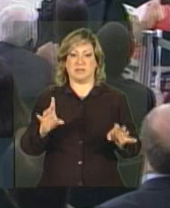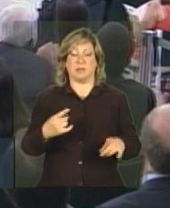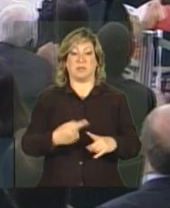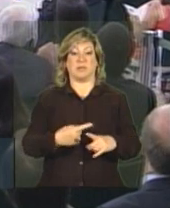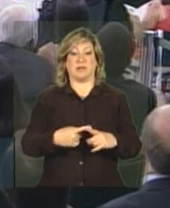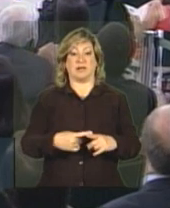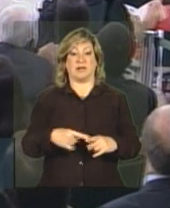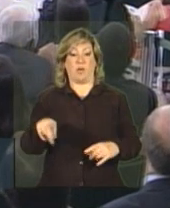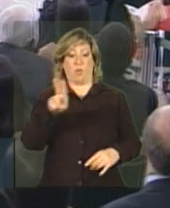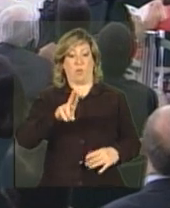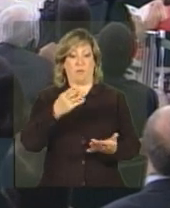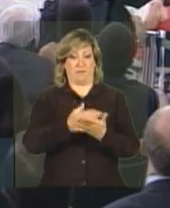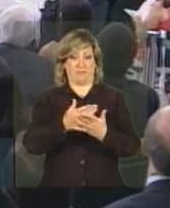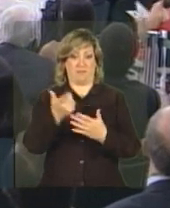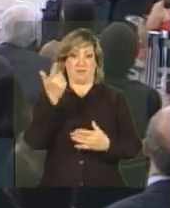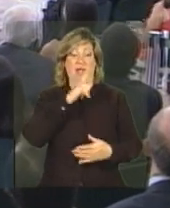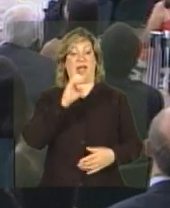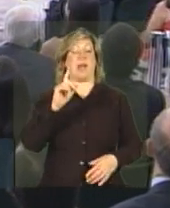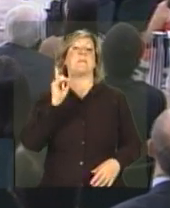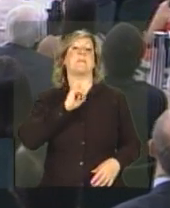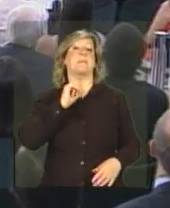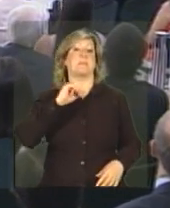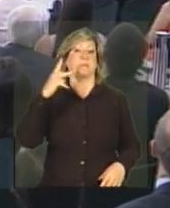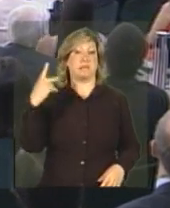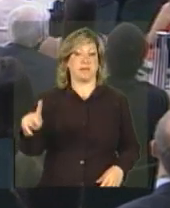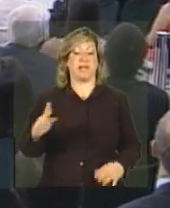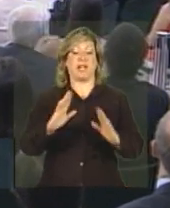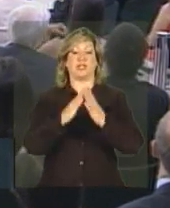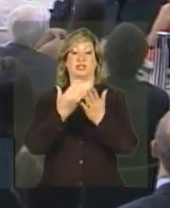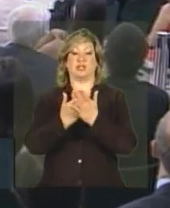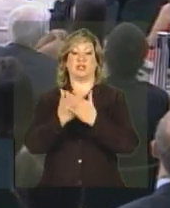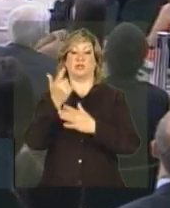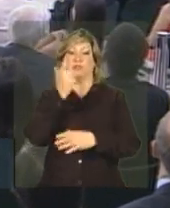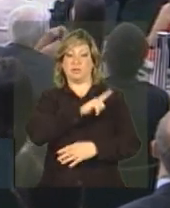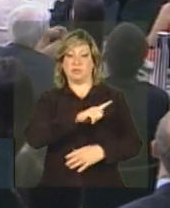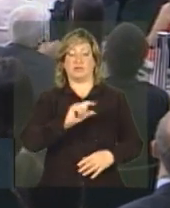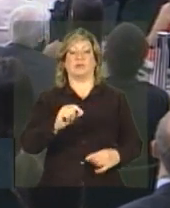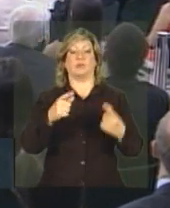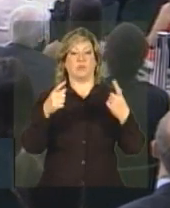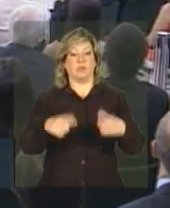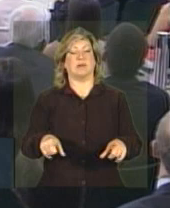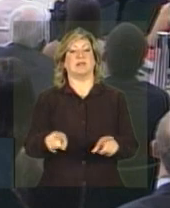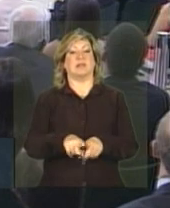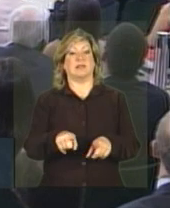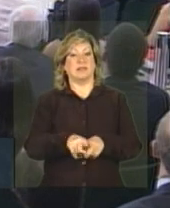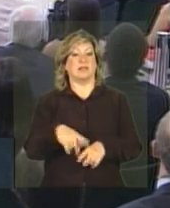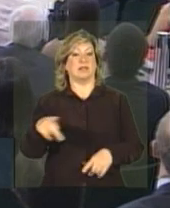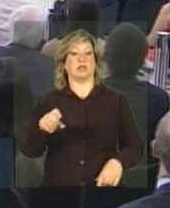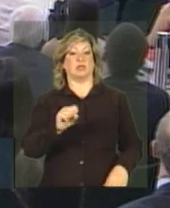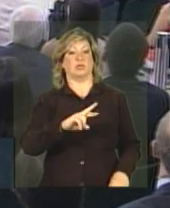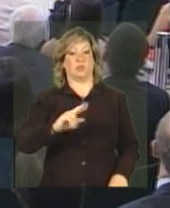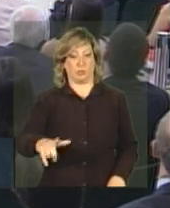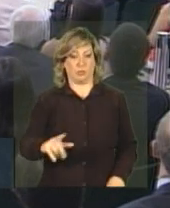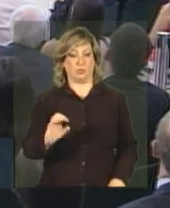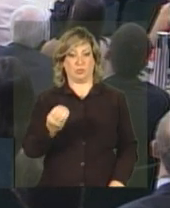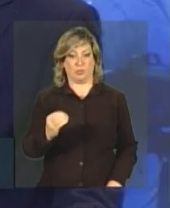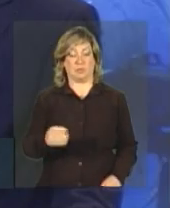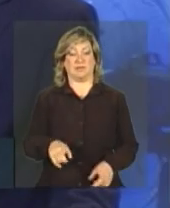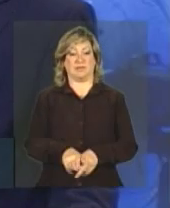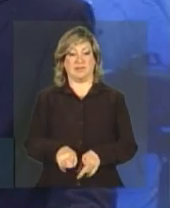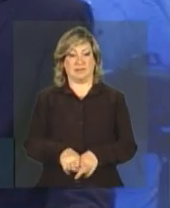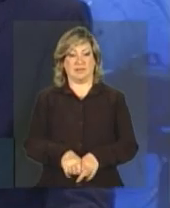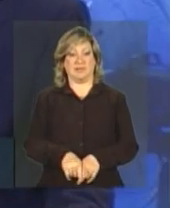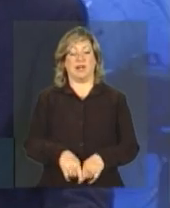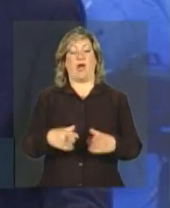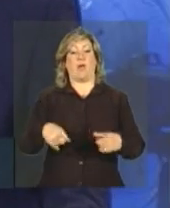sua terra. A escola que venceu no ensino médio, Estela Maris, de Viamão, é gaúcha, onde a senhora viveu boa parte